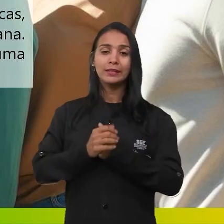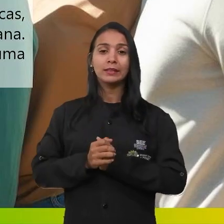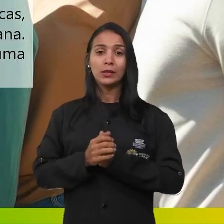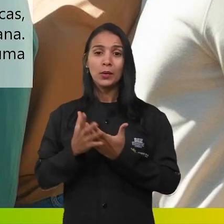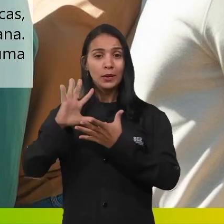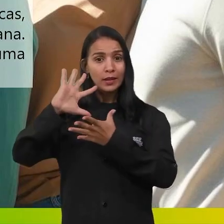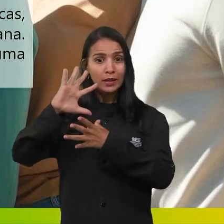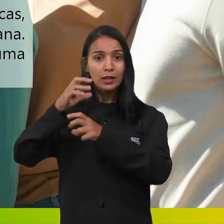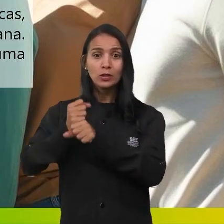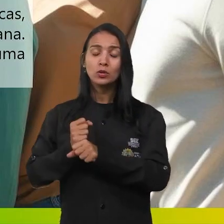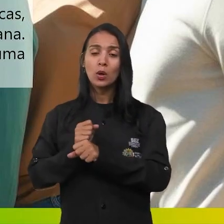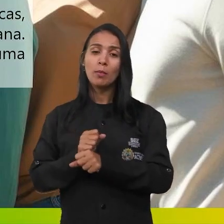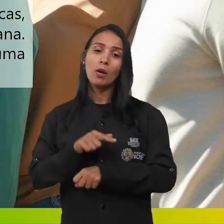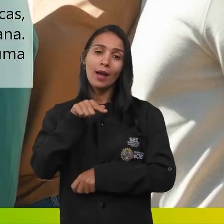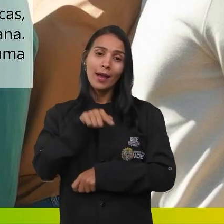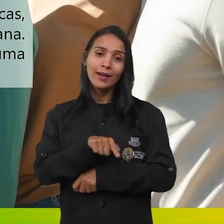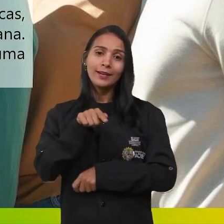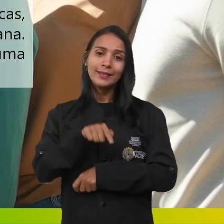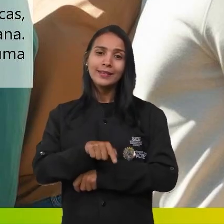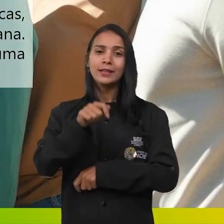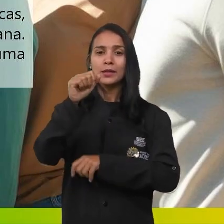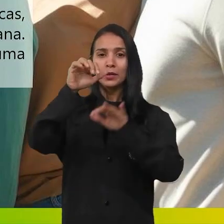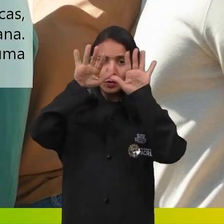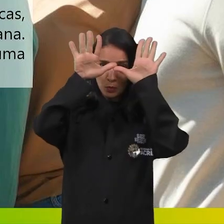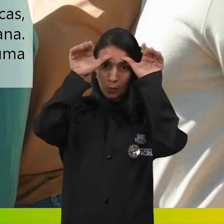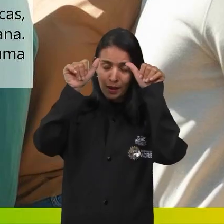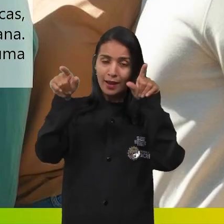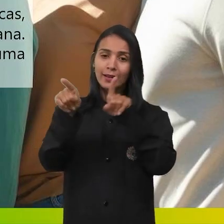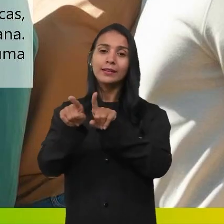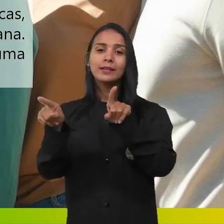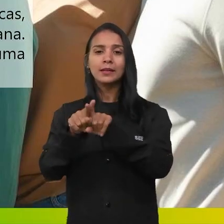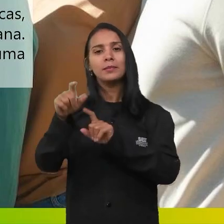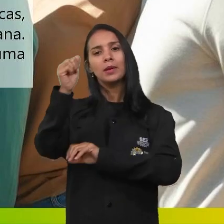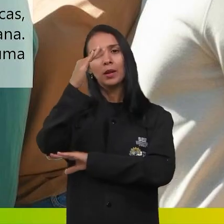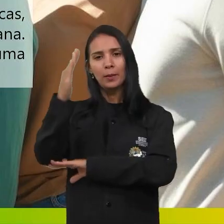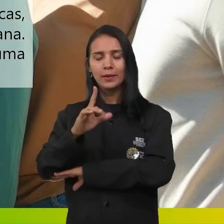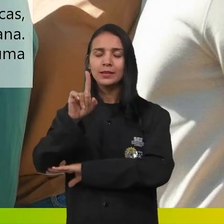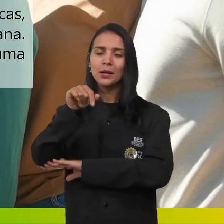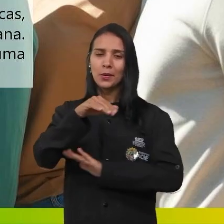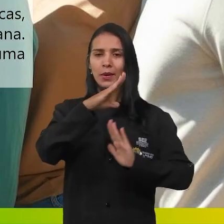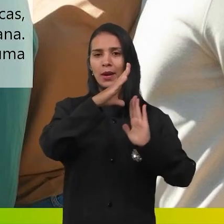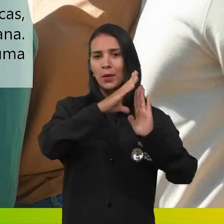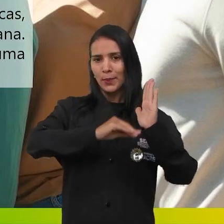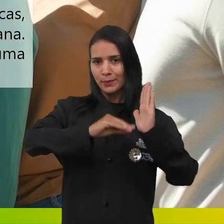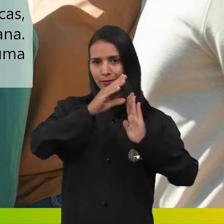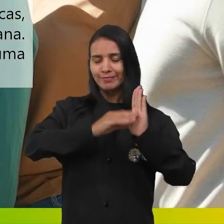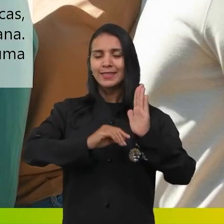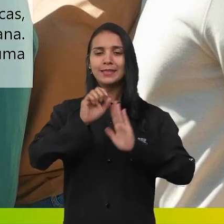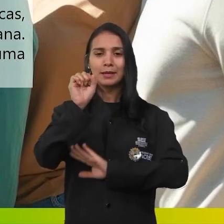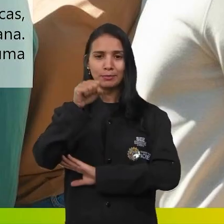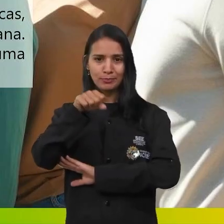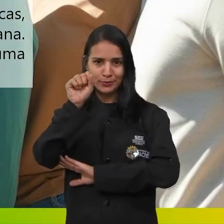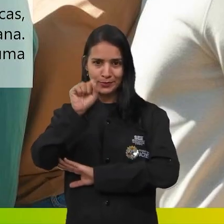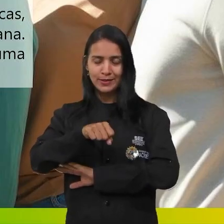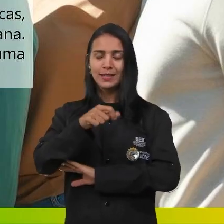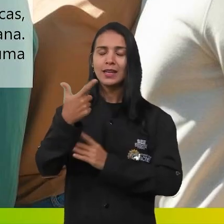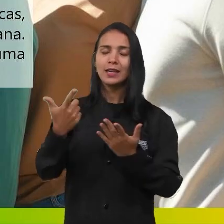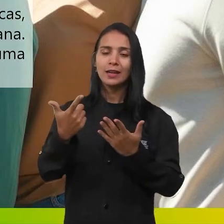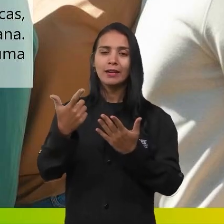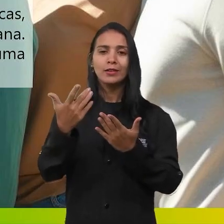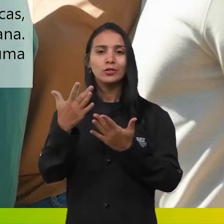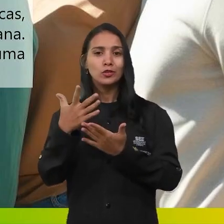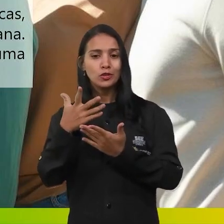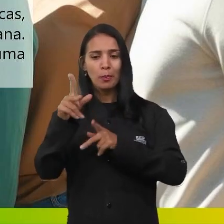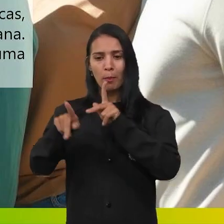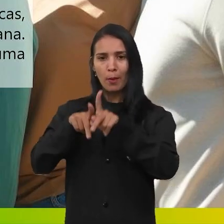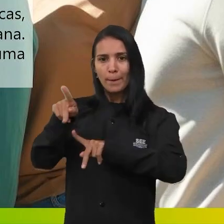resumo, tanto o Brasil quanto o Acre são exemplos de sociedades pluriculturais e multiétnicas, formada